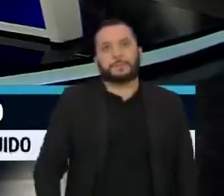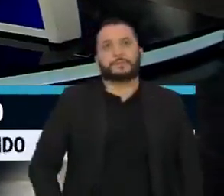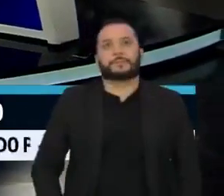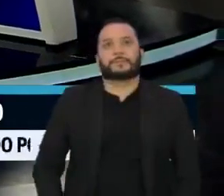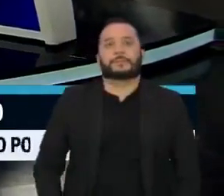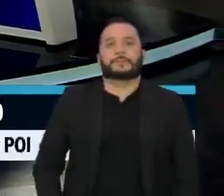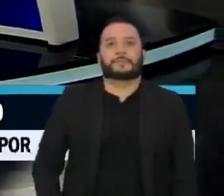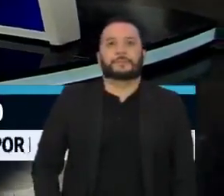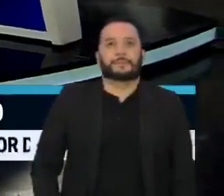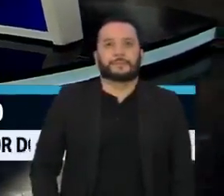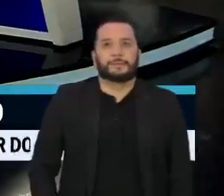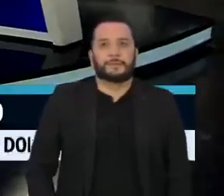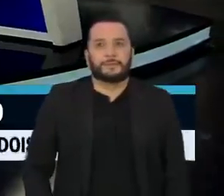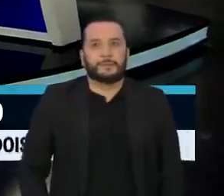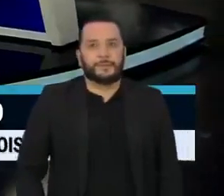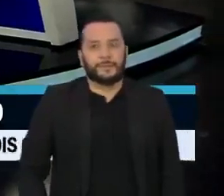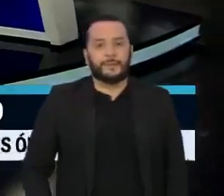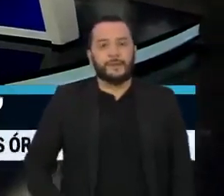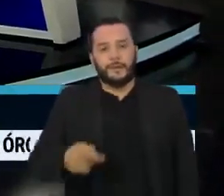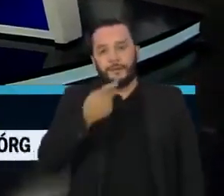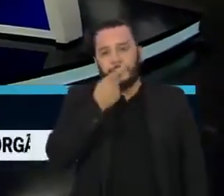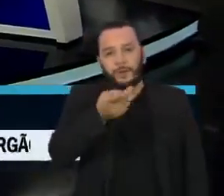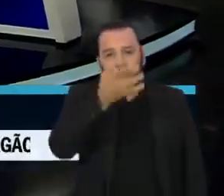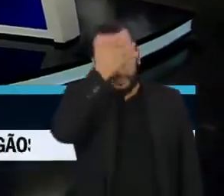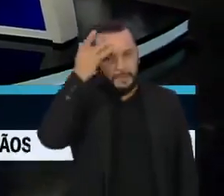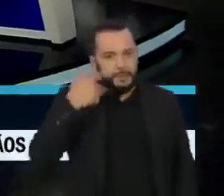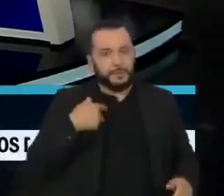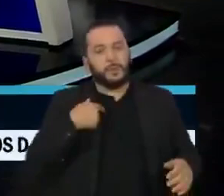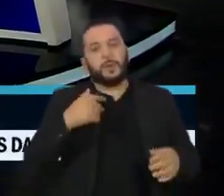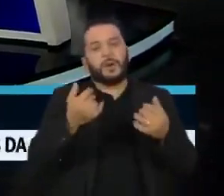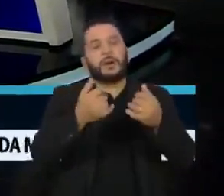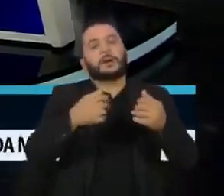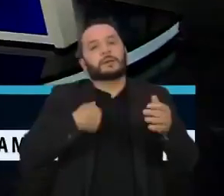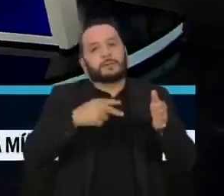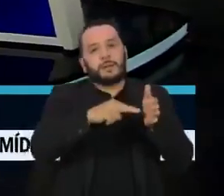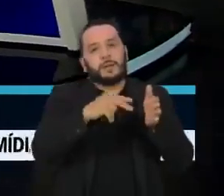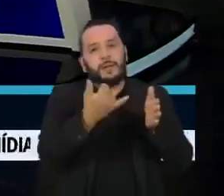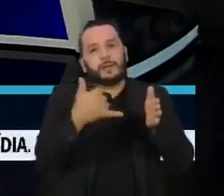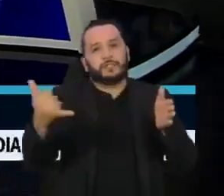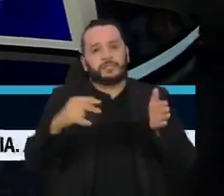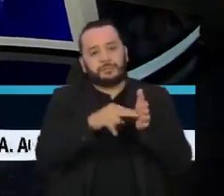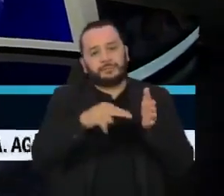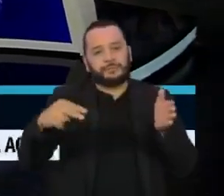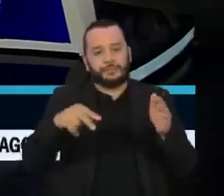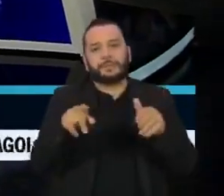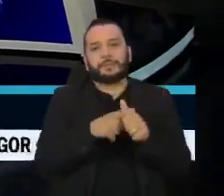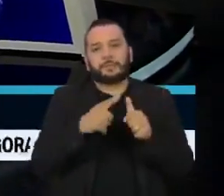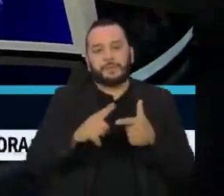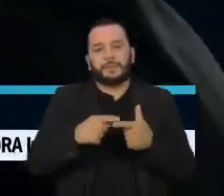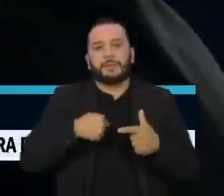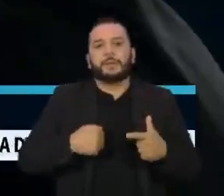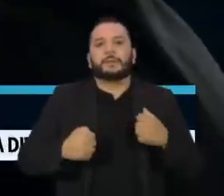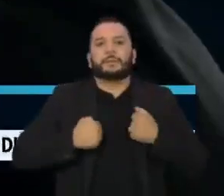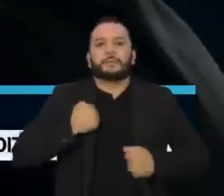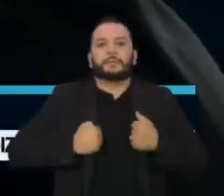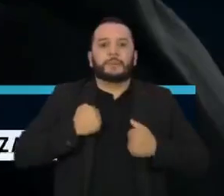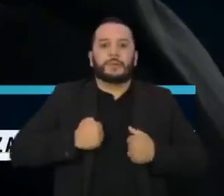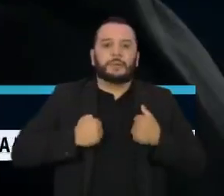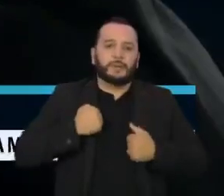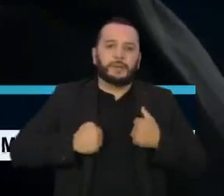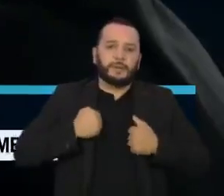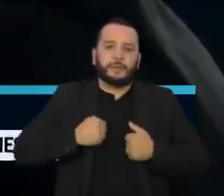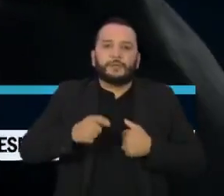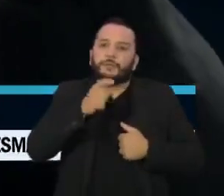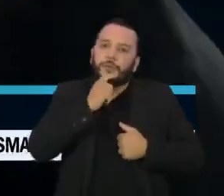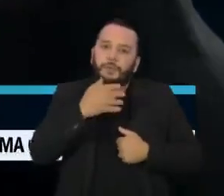ao falar que para as pessoas desligarem um ponto de luz em casa ou não usarem o elevador ou tomarem banho frio, o presidente acaba minimizando a gravidade